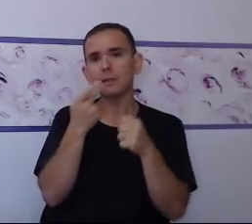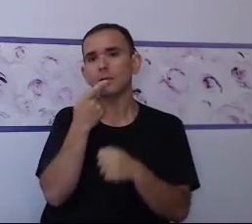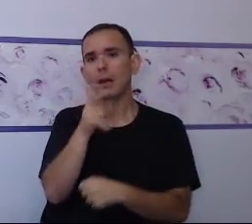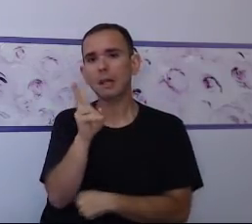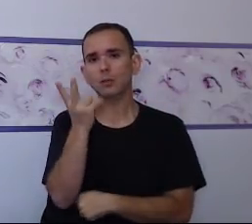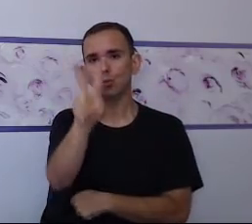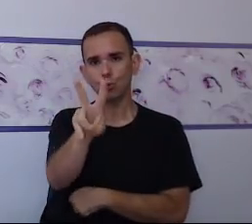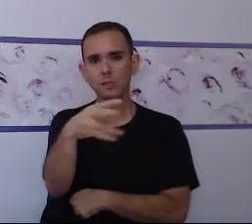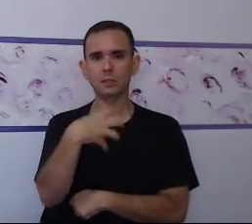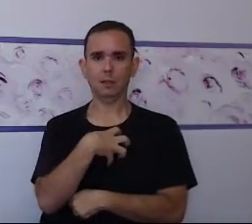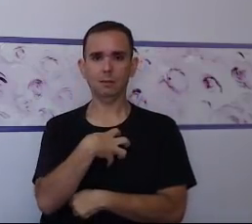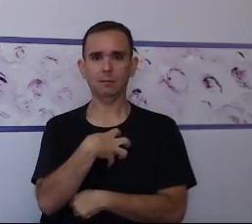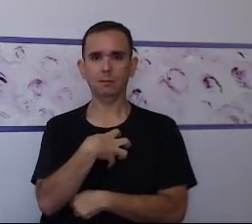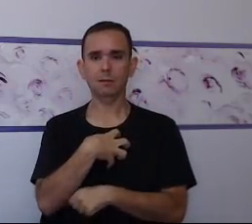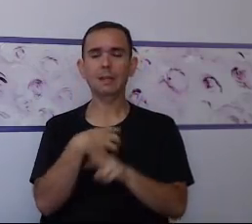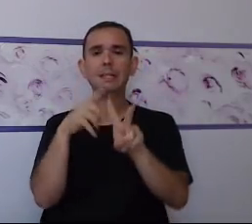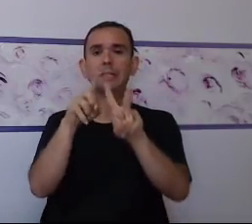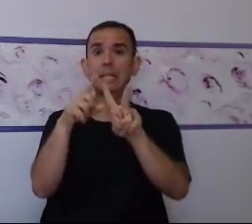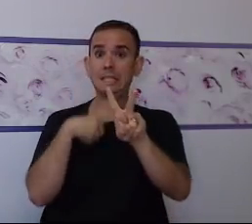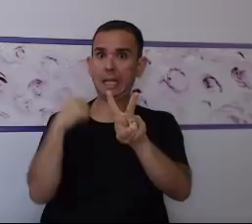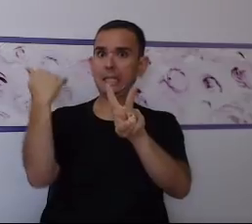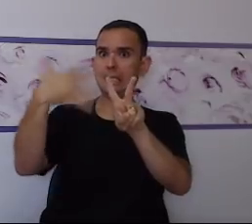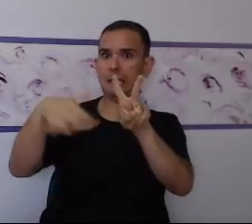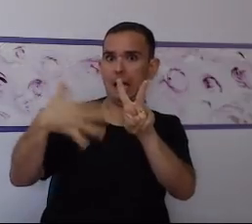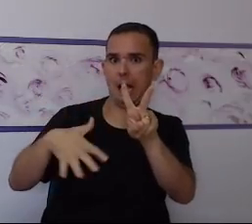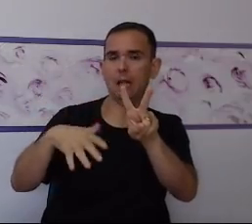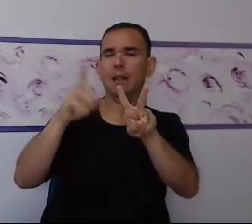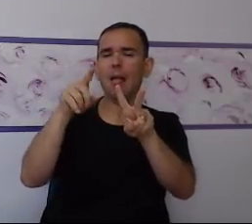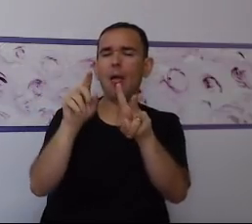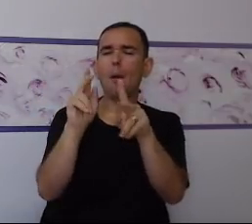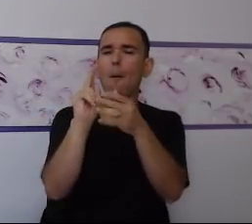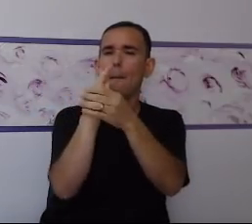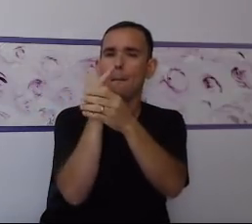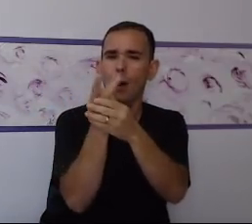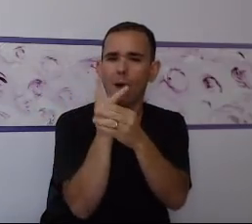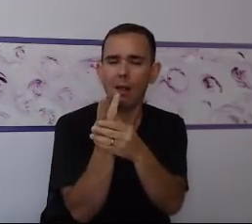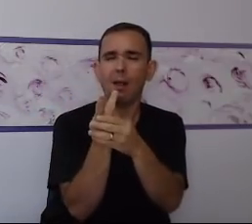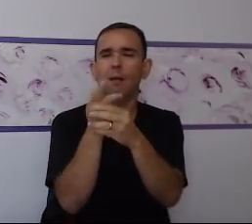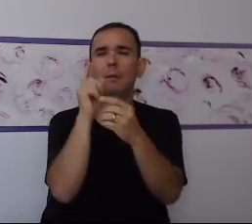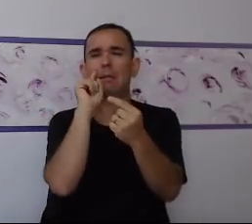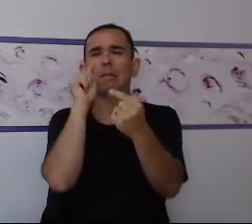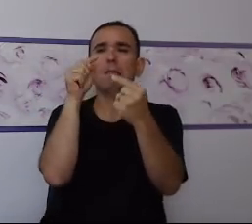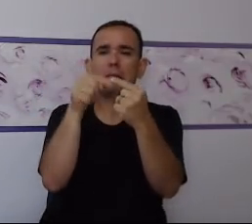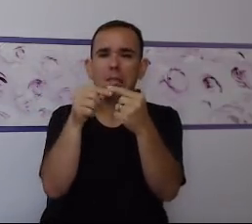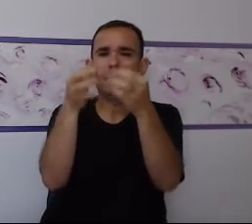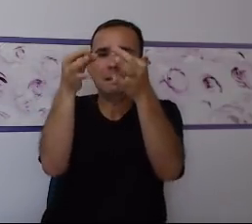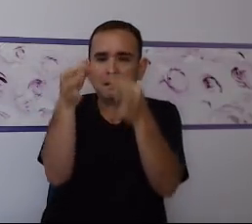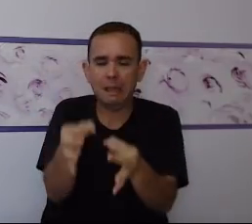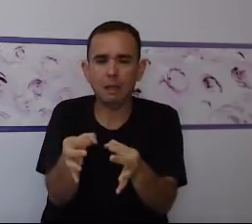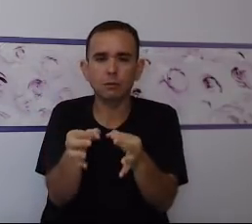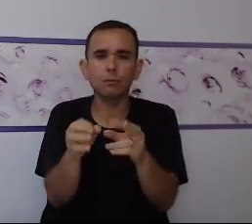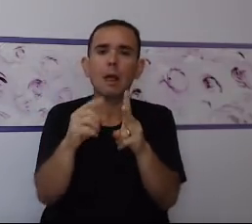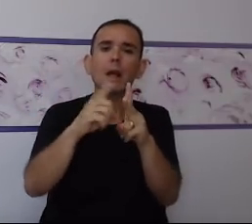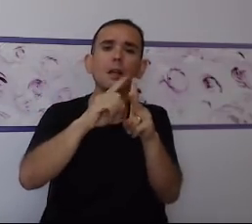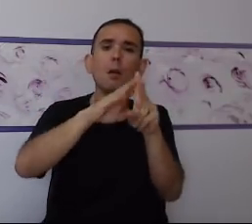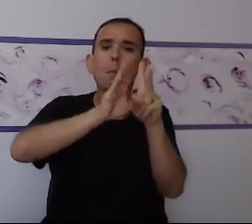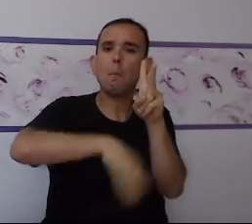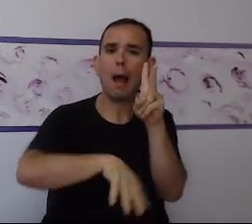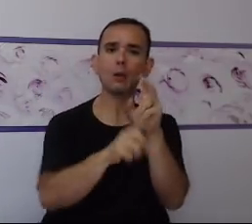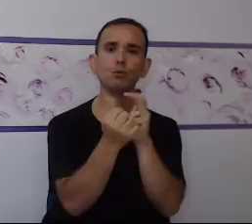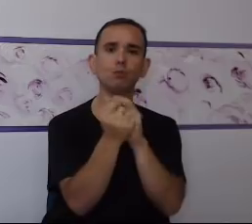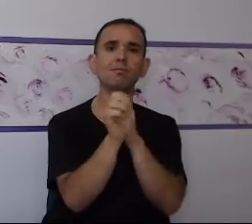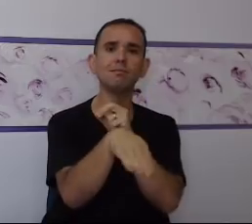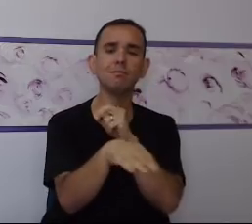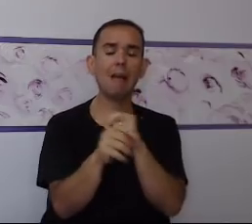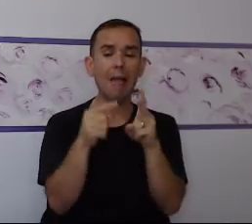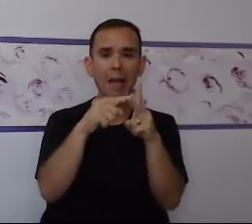2 formas. Ela é a tecnologia de alto custo, que são aqueles softwares, aquelas ponteiras, e a tecnologia de baixo custo.